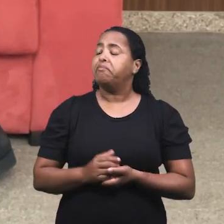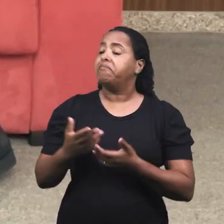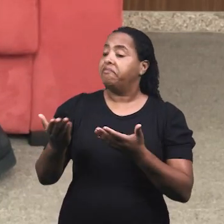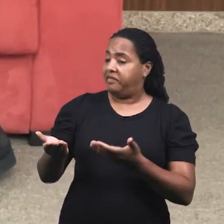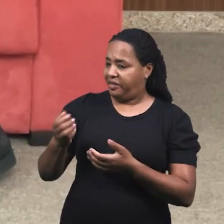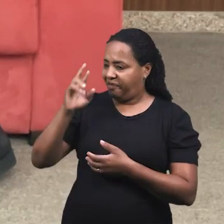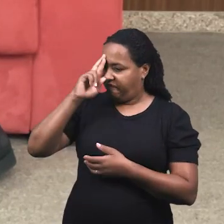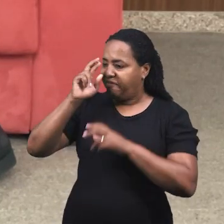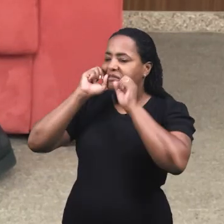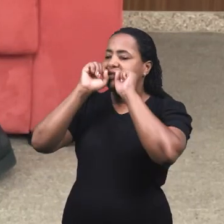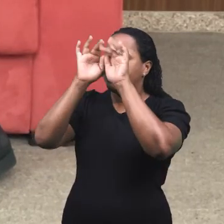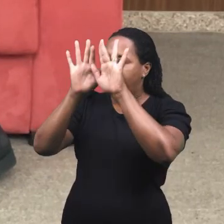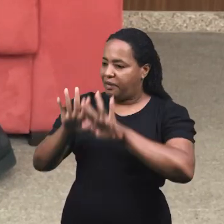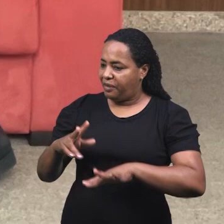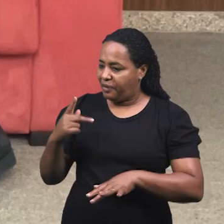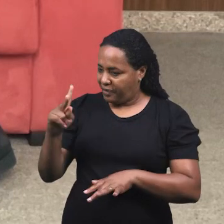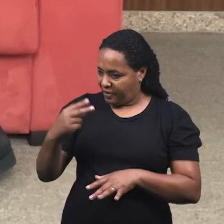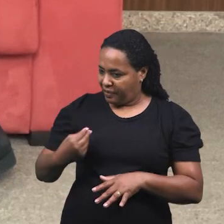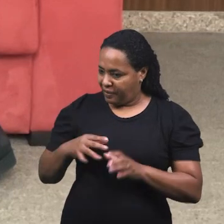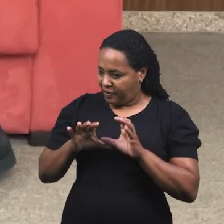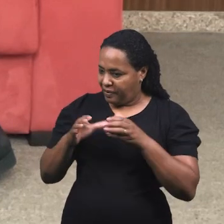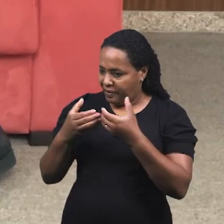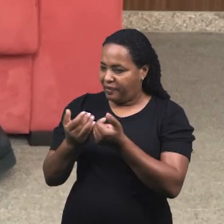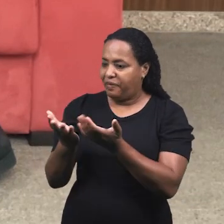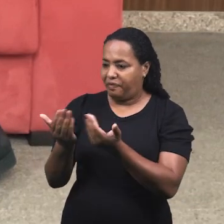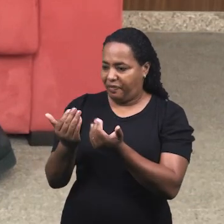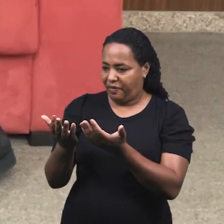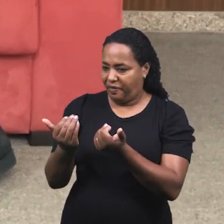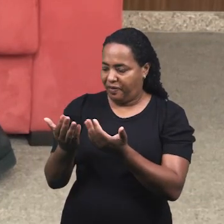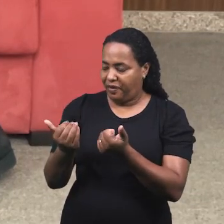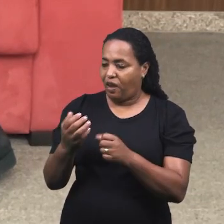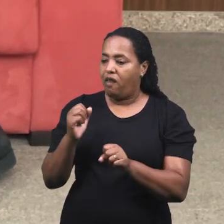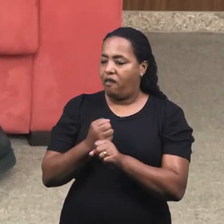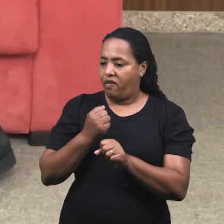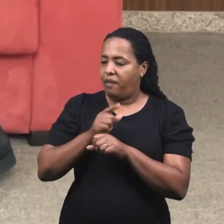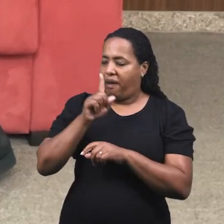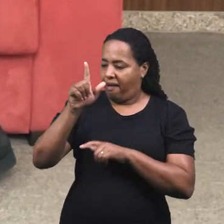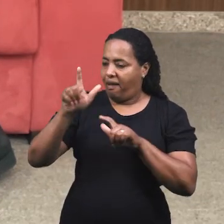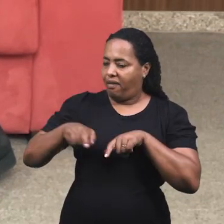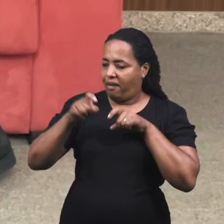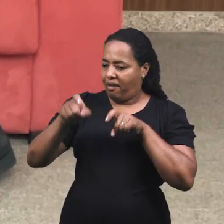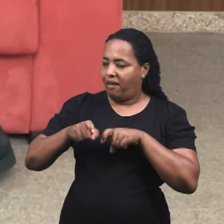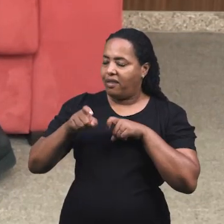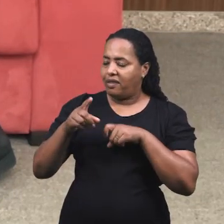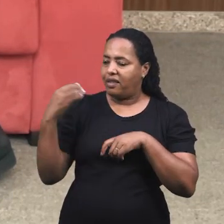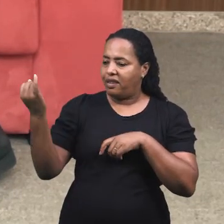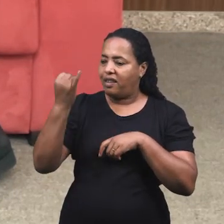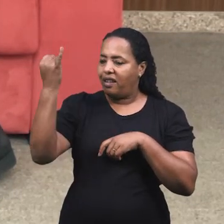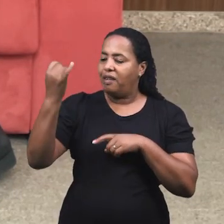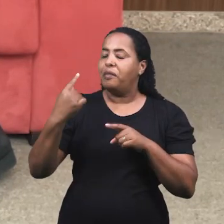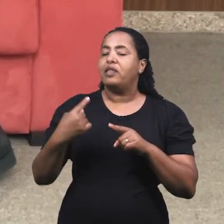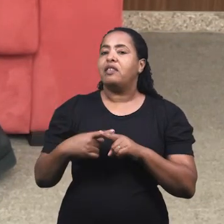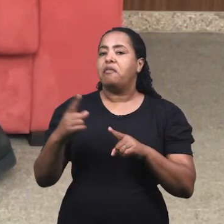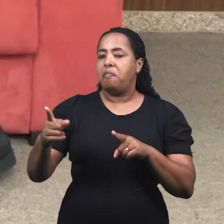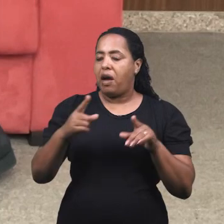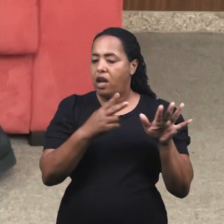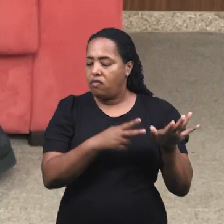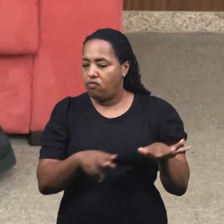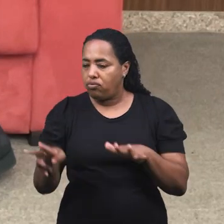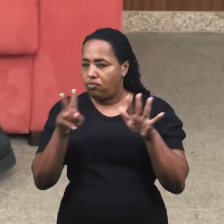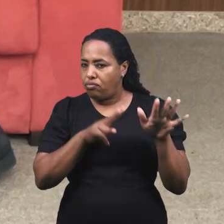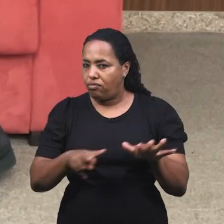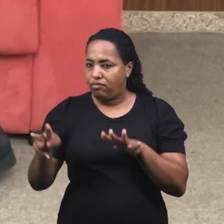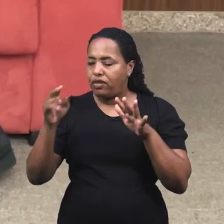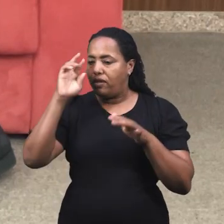dizer duas coisas. Primeiro, que o Senhor continue abençoando o trabalho e dedicação de vocês, jovens, não só no trabalho da Rocinha, que tem sido tão